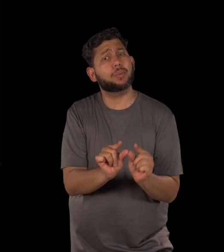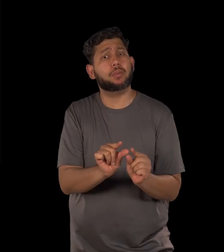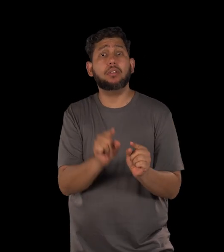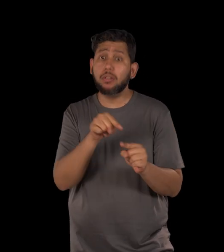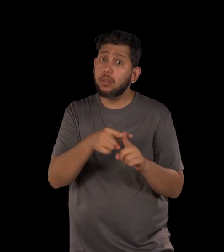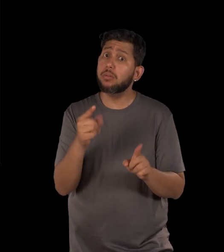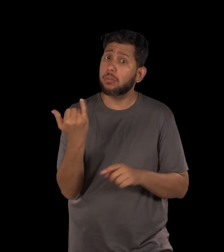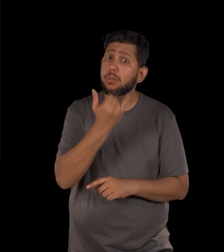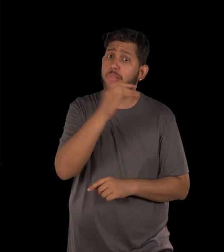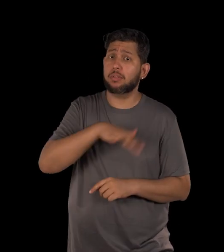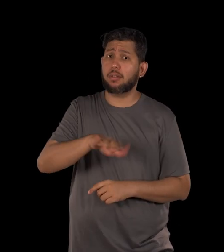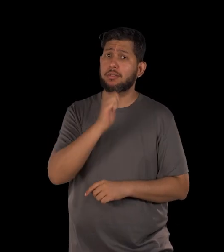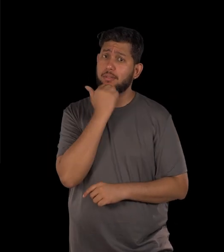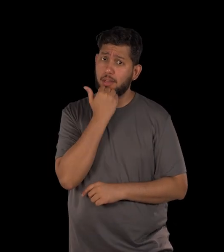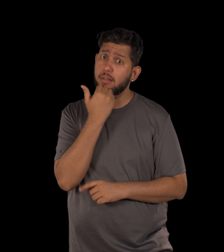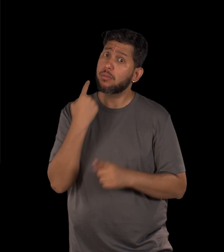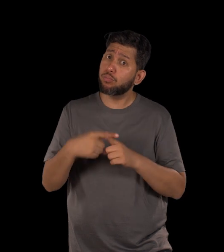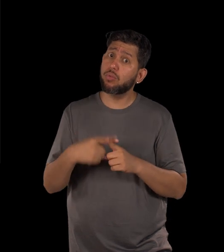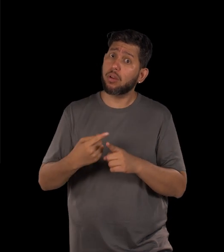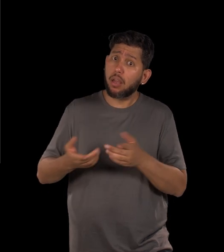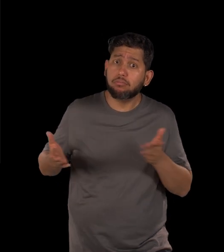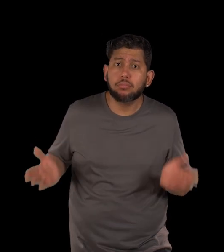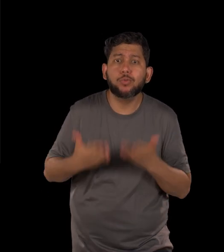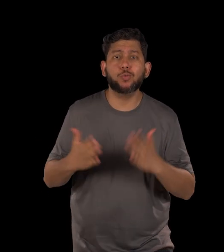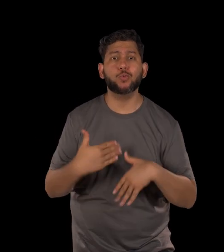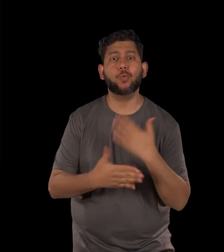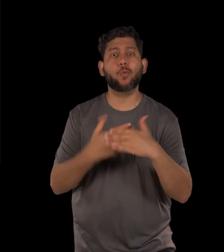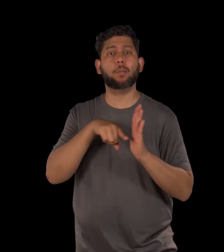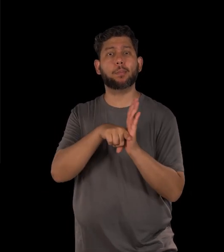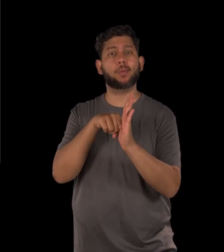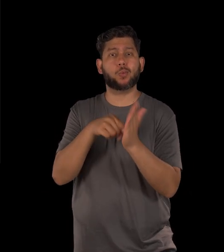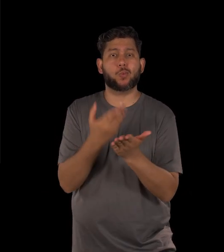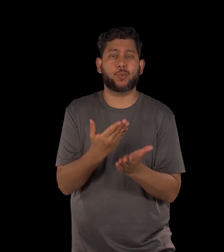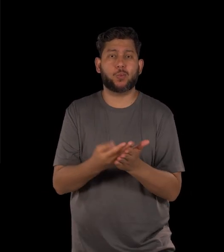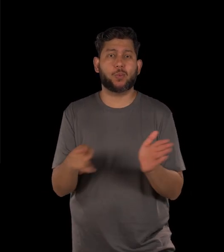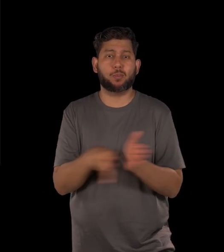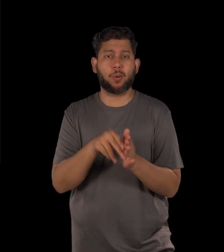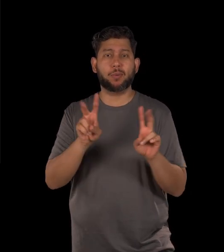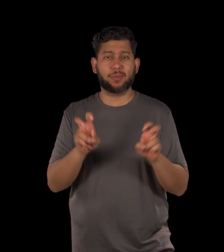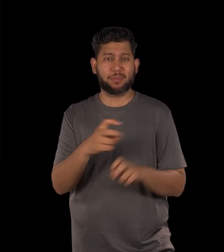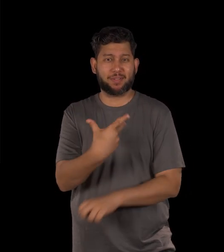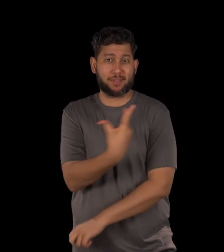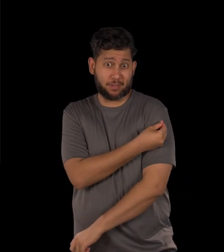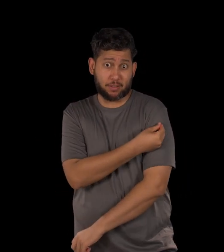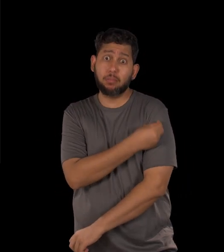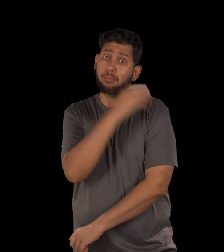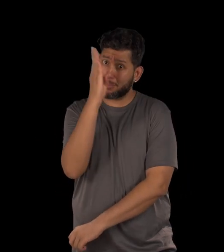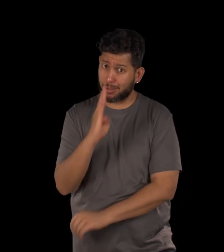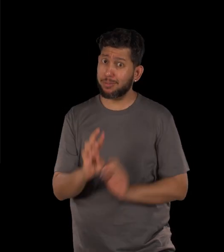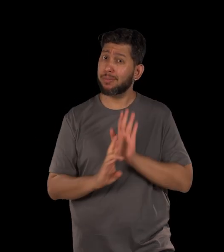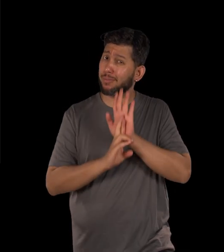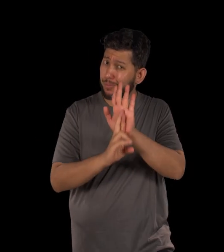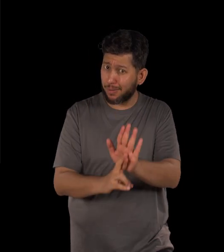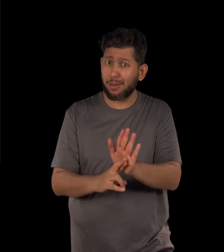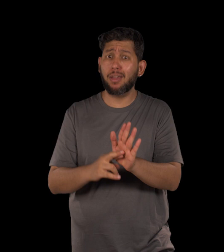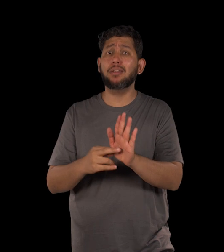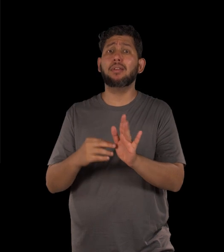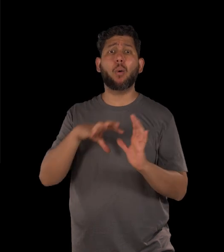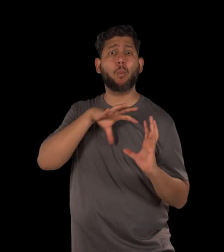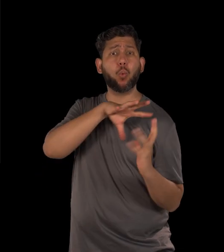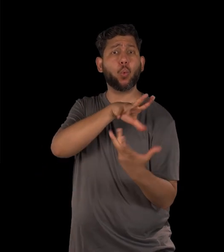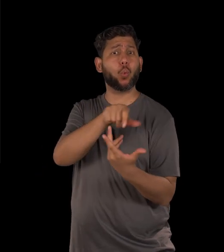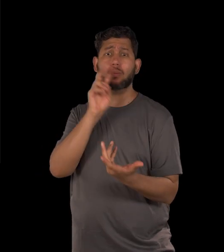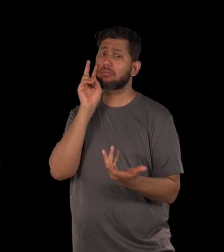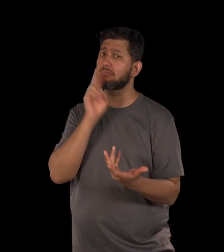os estudos sobre vacinações. Assim, o Brasil se tornou uma referência mundial em imunizações.